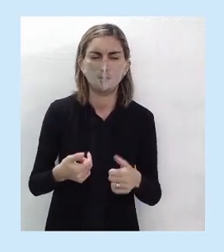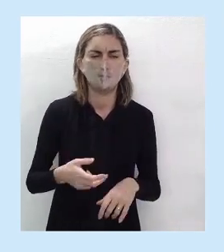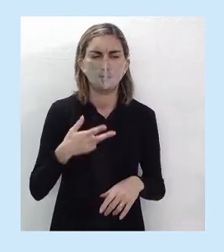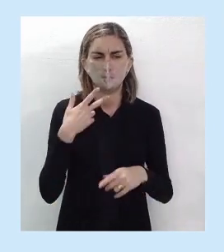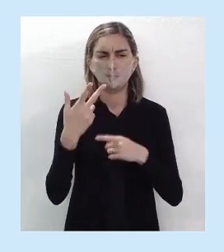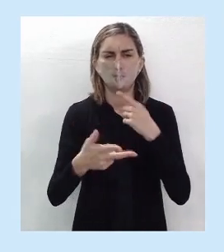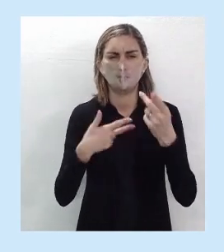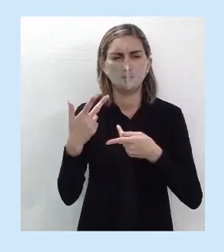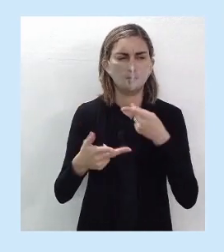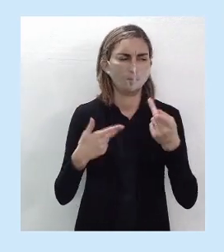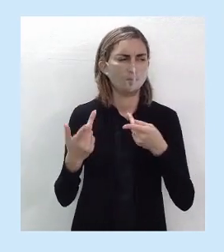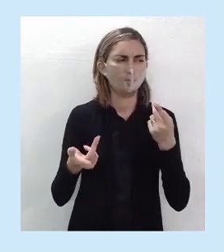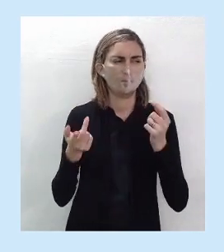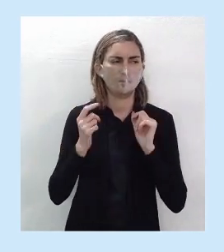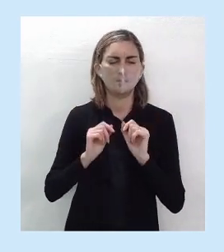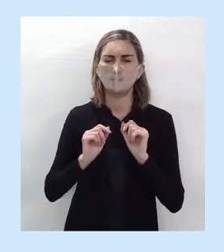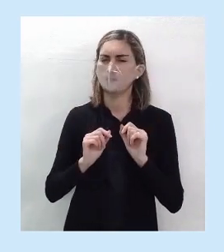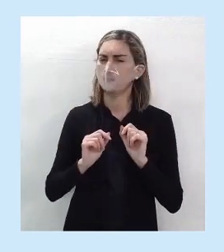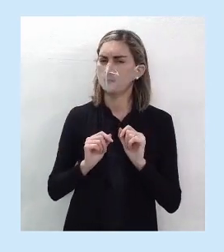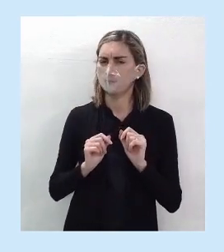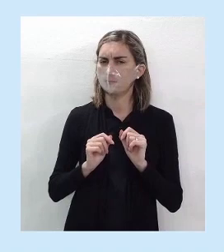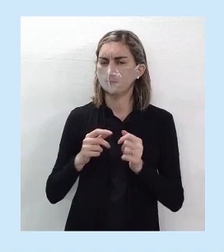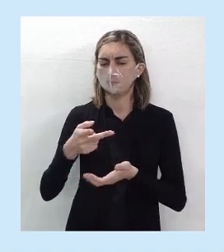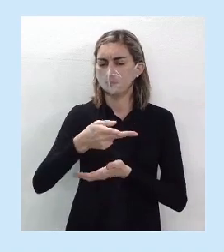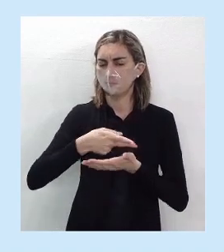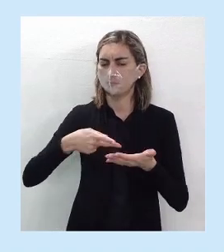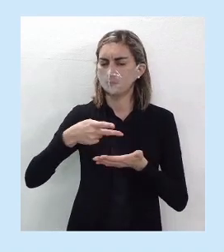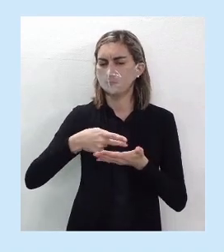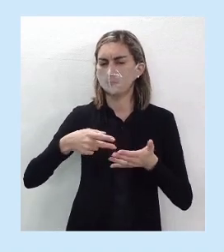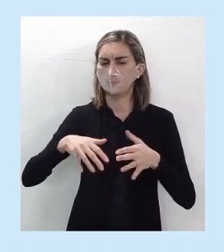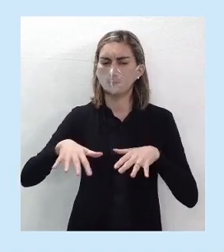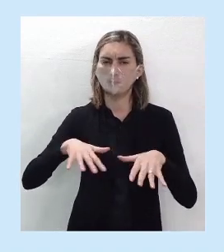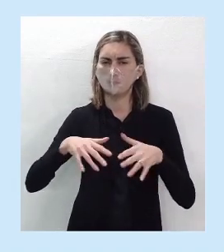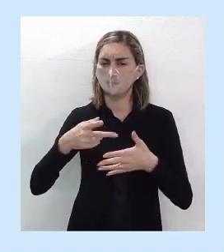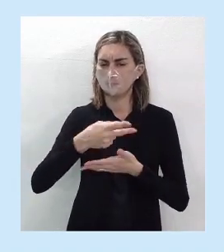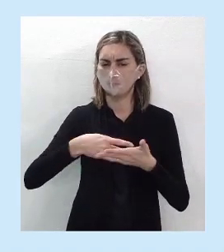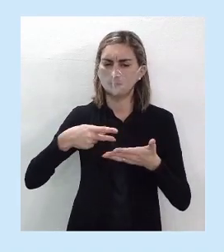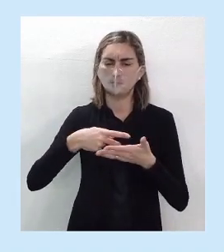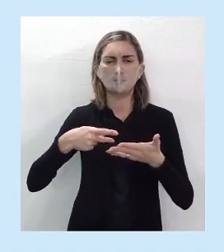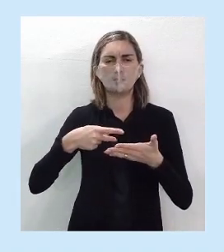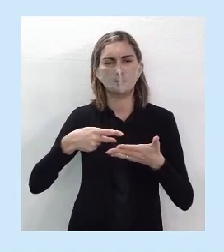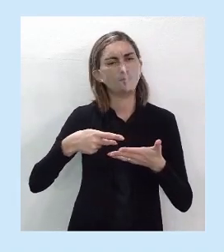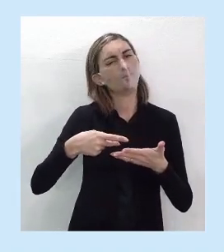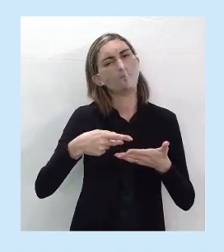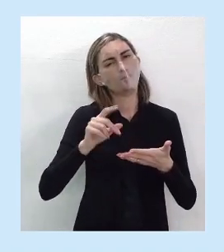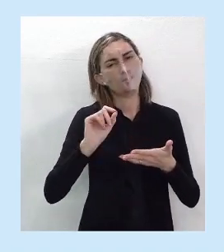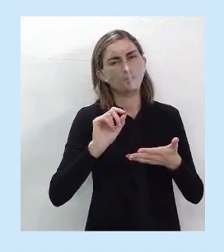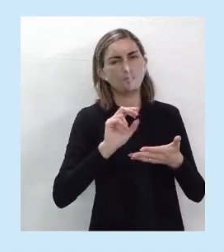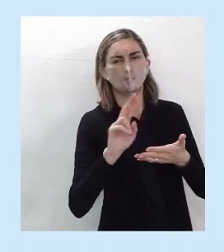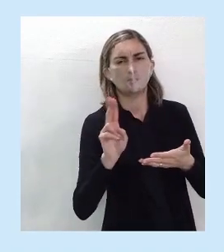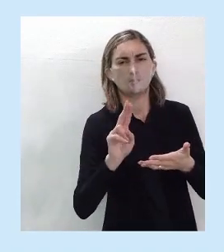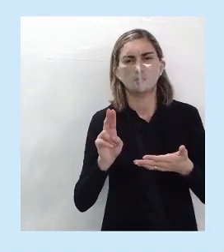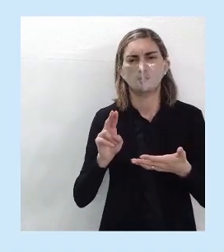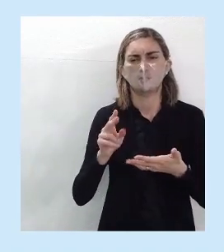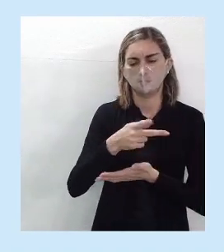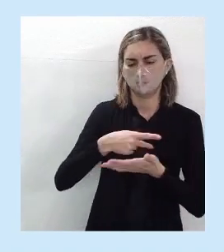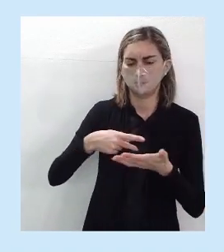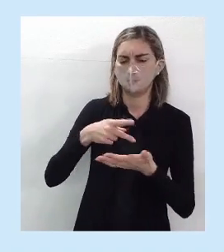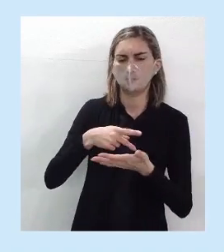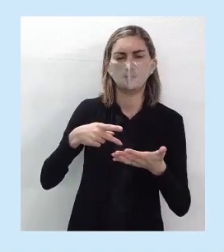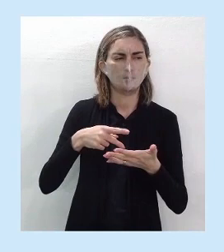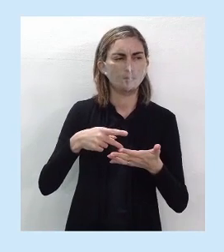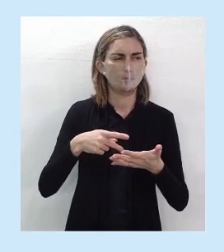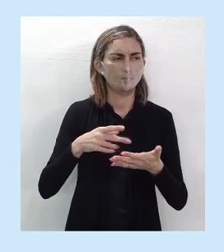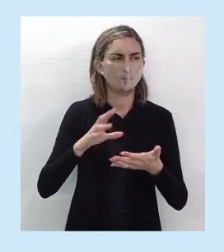gente vai falar, não é, de um movimento, na verdade, na poesia, chamado de